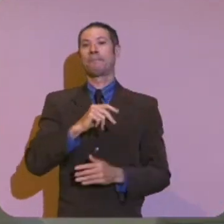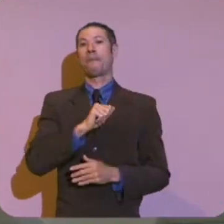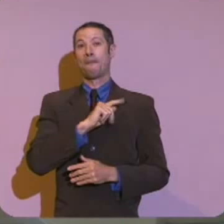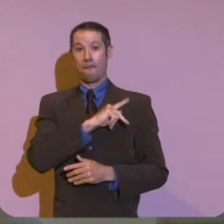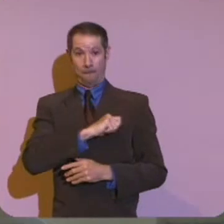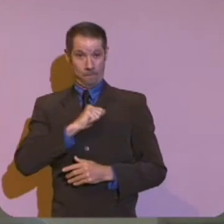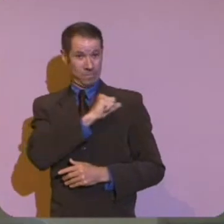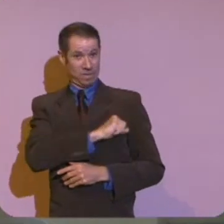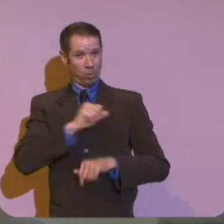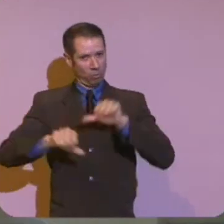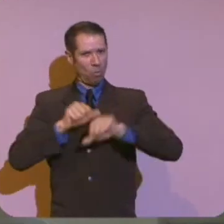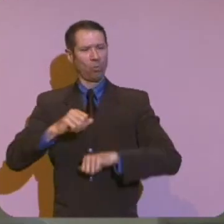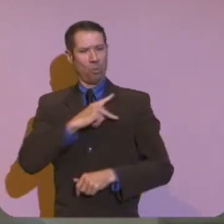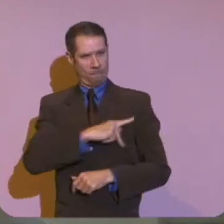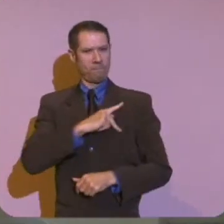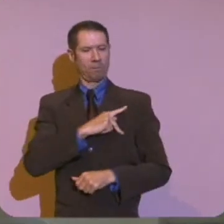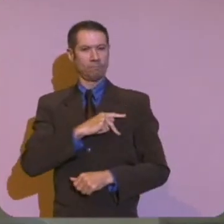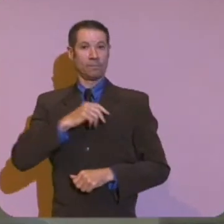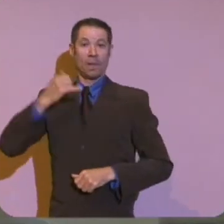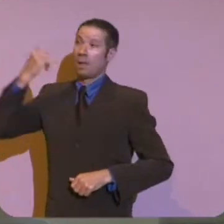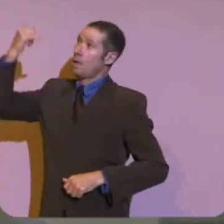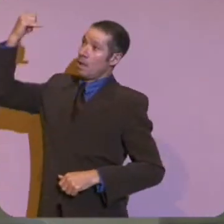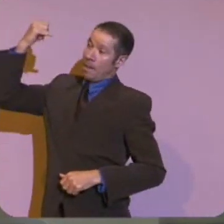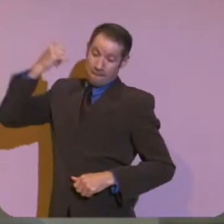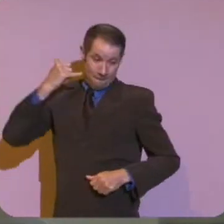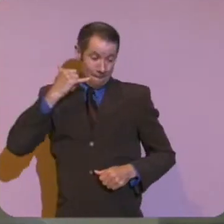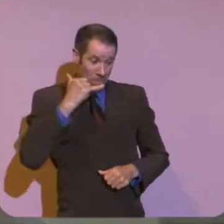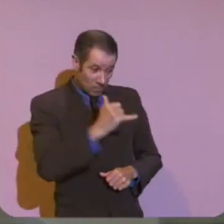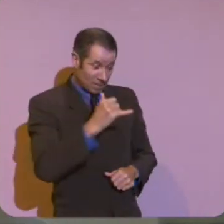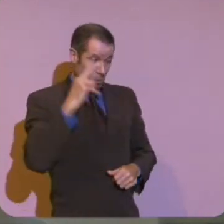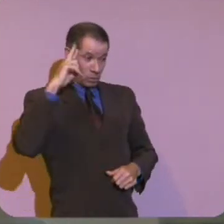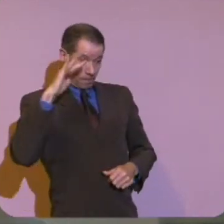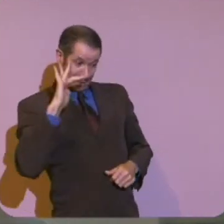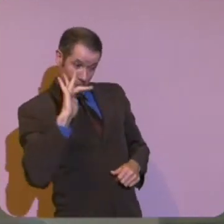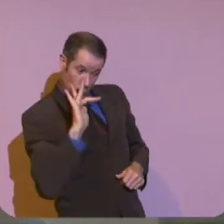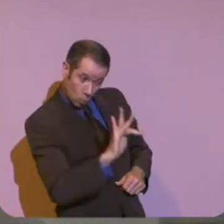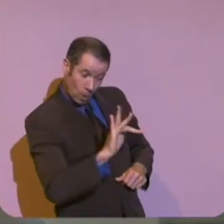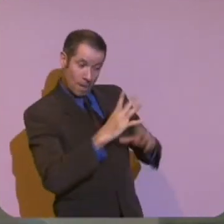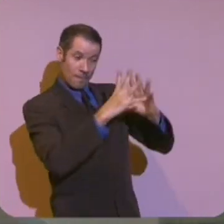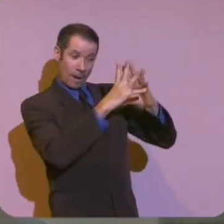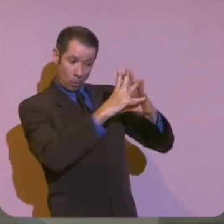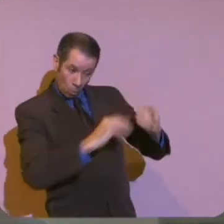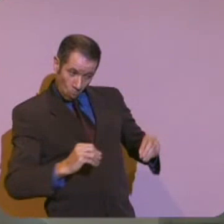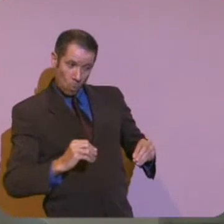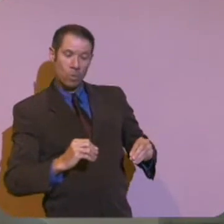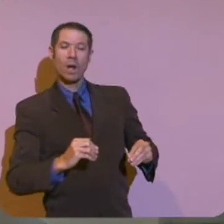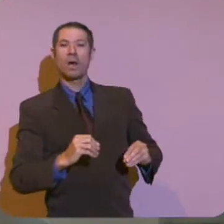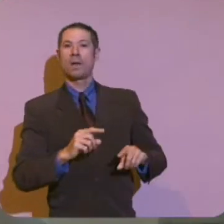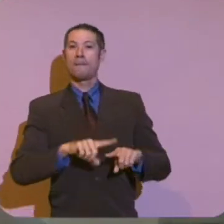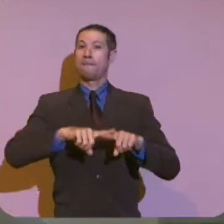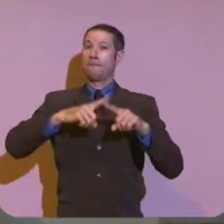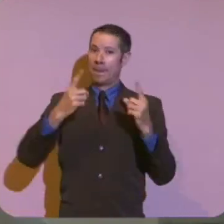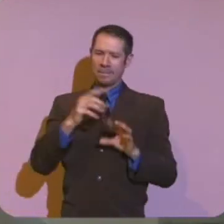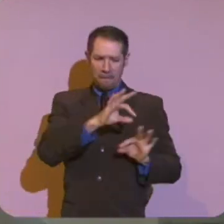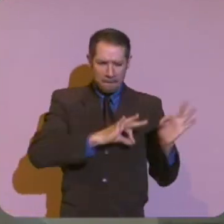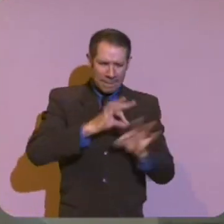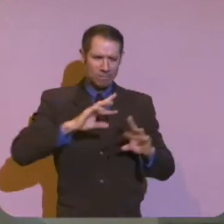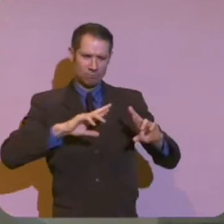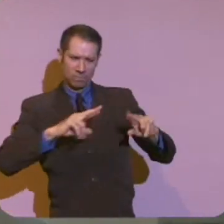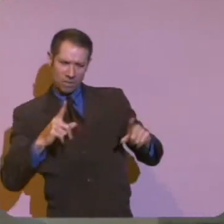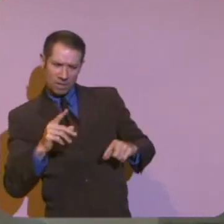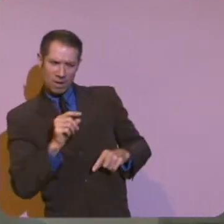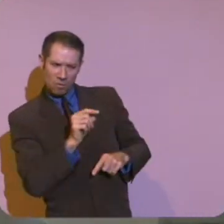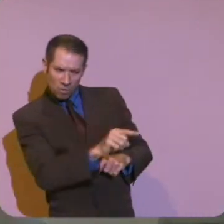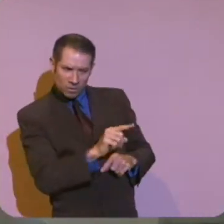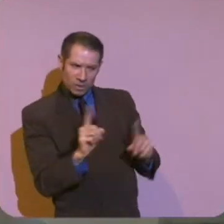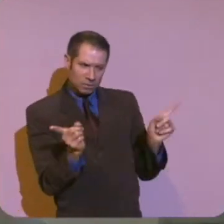uma profecia. O Senhor vai te tocar, o Senhor vai te curar, mas Ele tem um plano diferente. Você